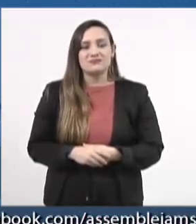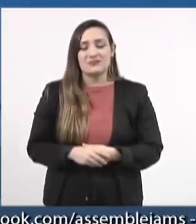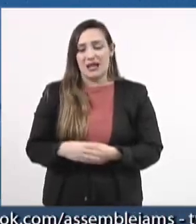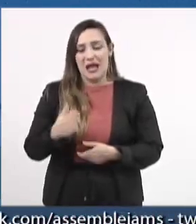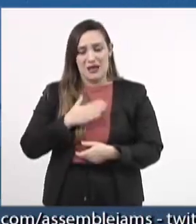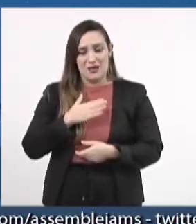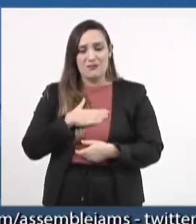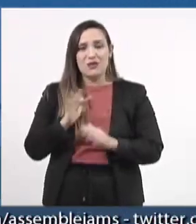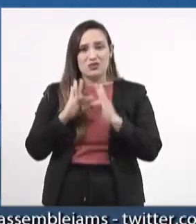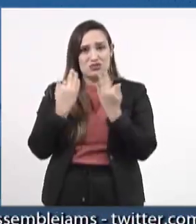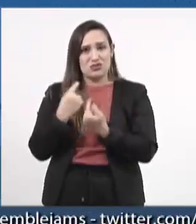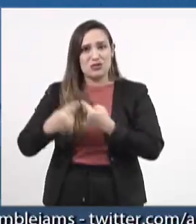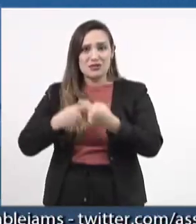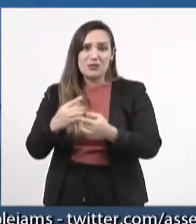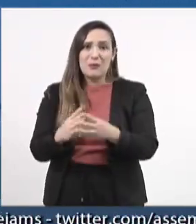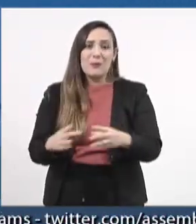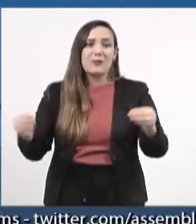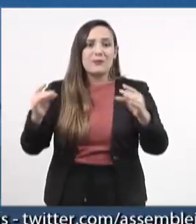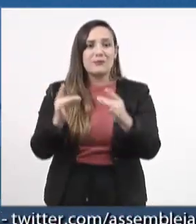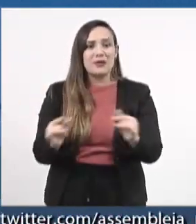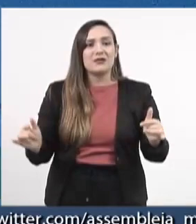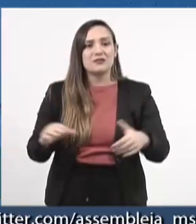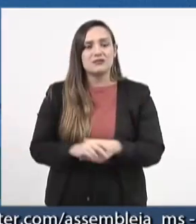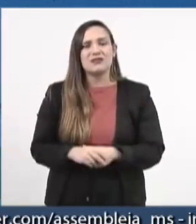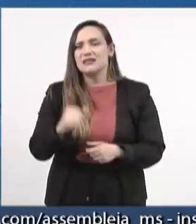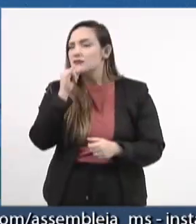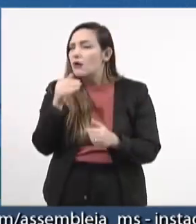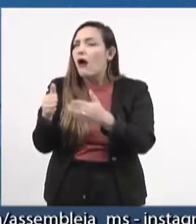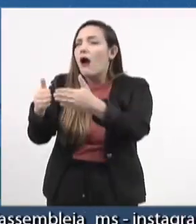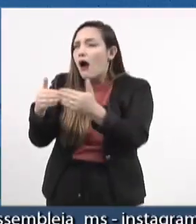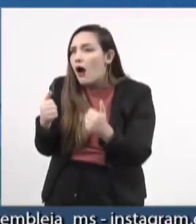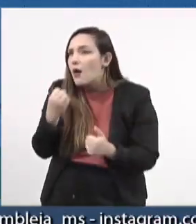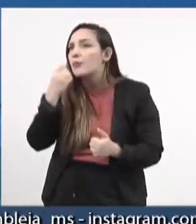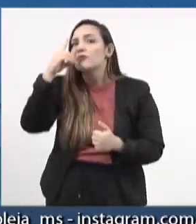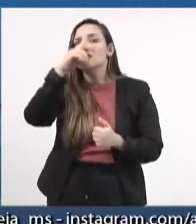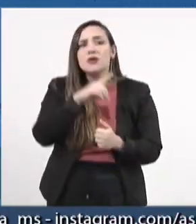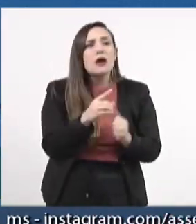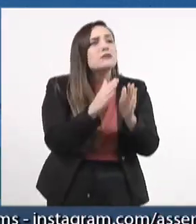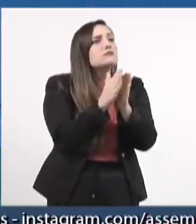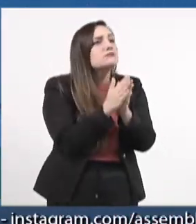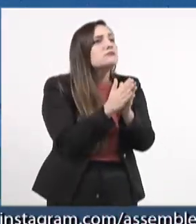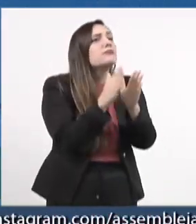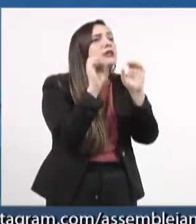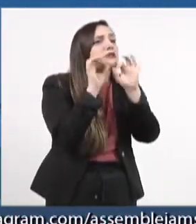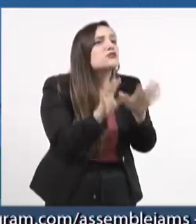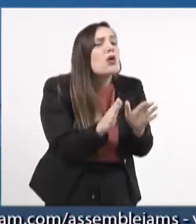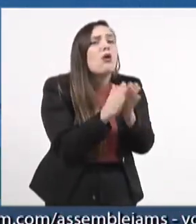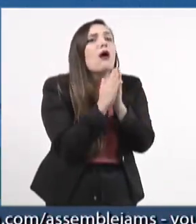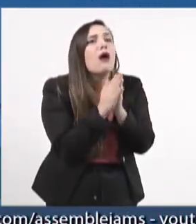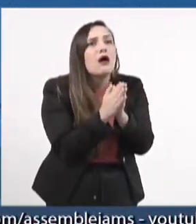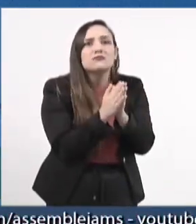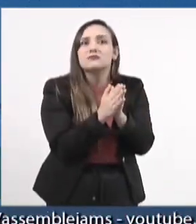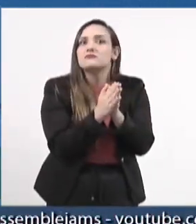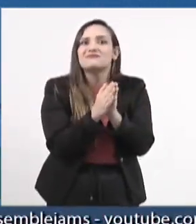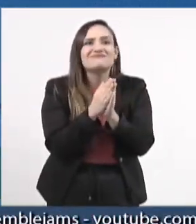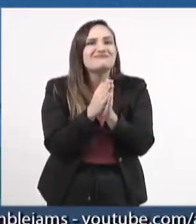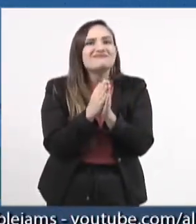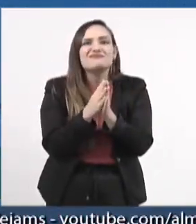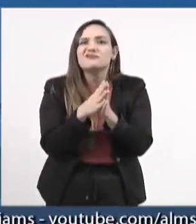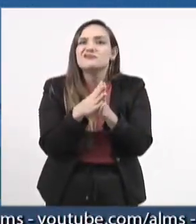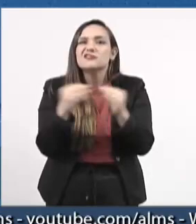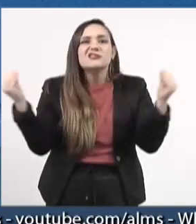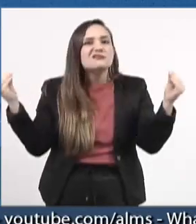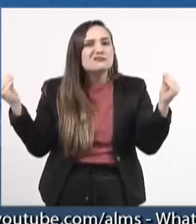geração. Porque dá licença, bom dia, bença pai, acabou. Então, quando você